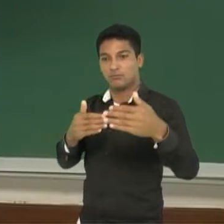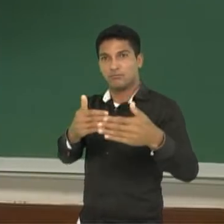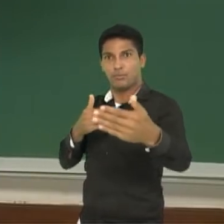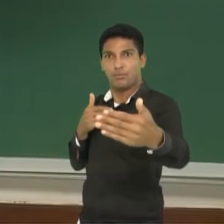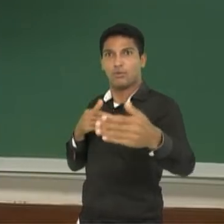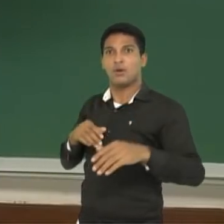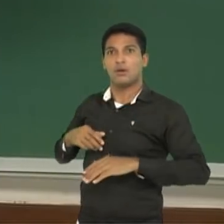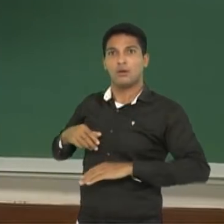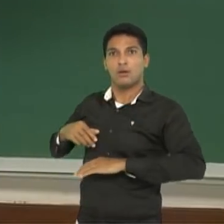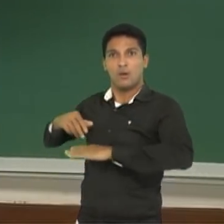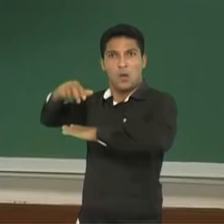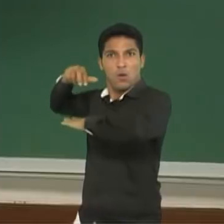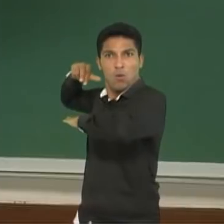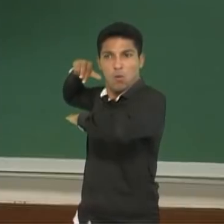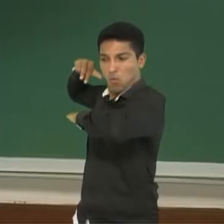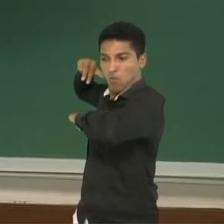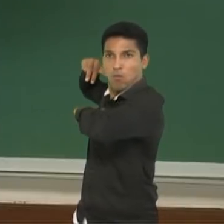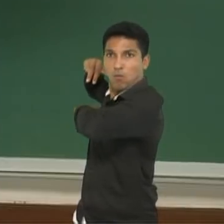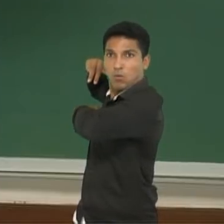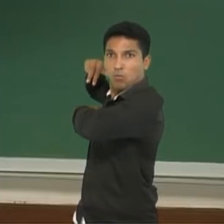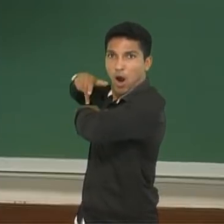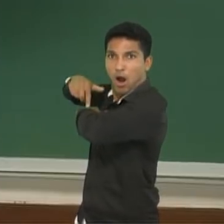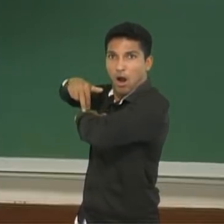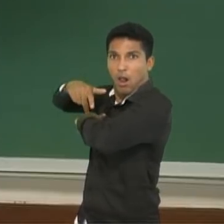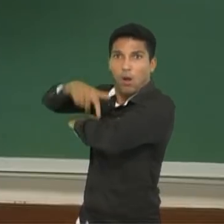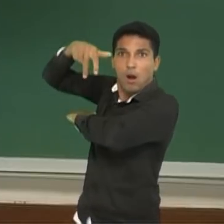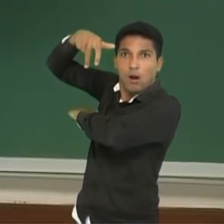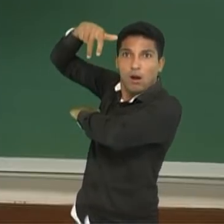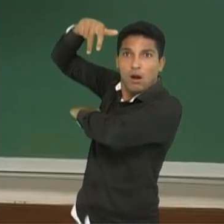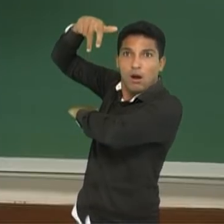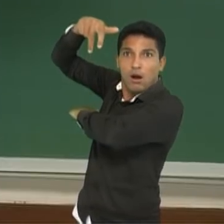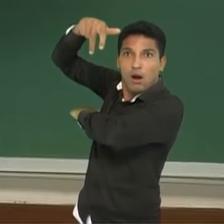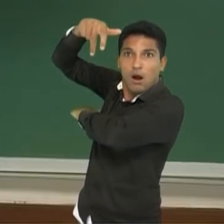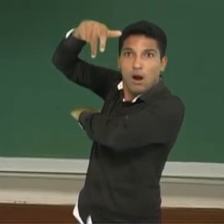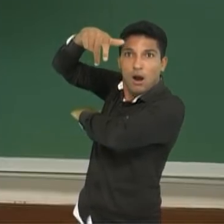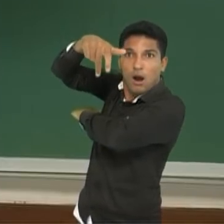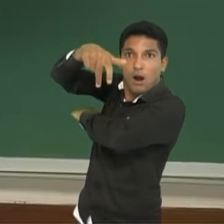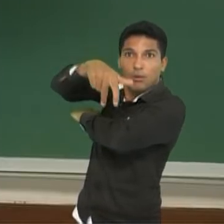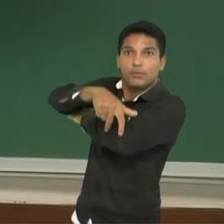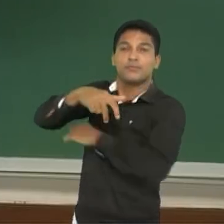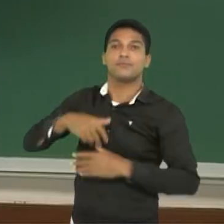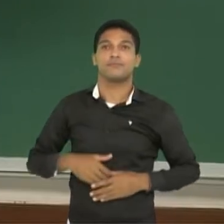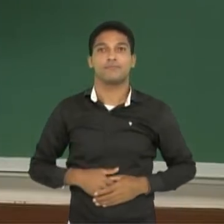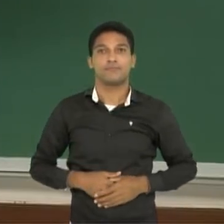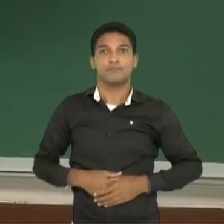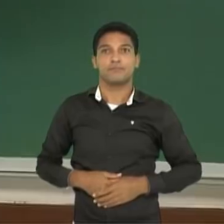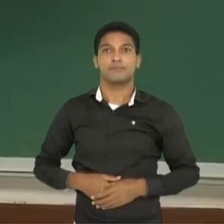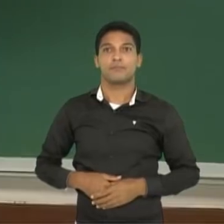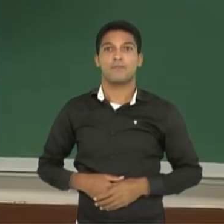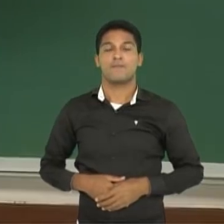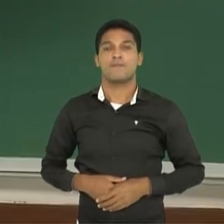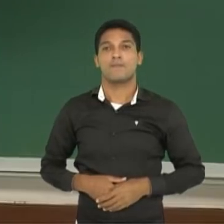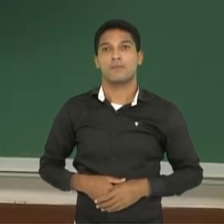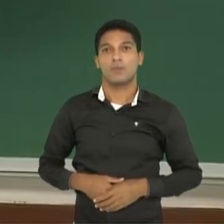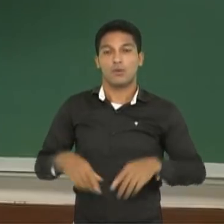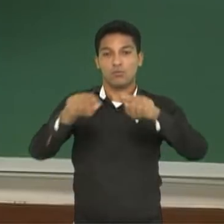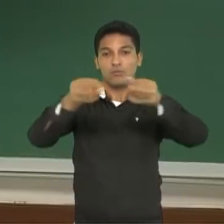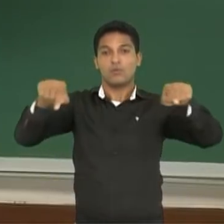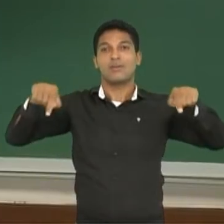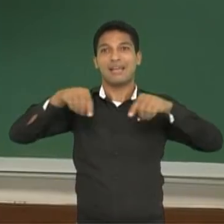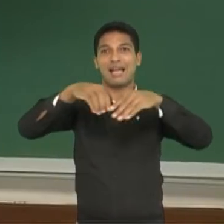No salto em distância, o atleta só faz a sua corrida de aproximação e lança o corpo sobre a caixa de